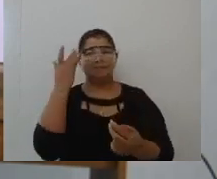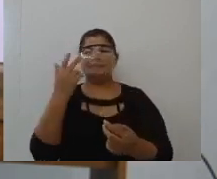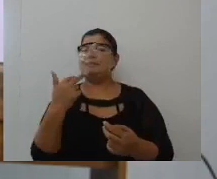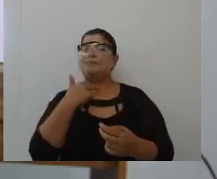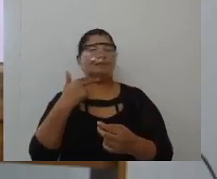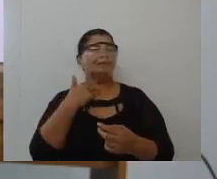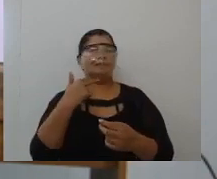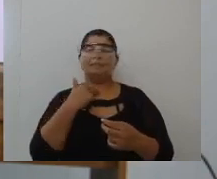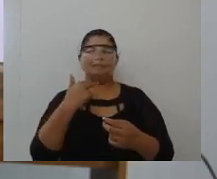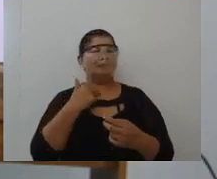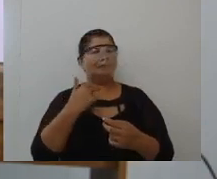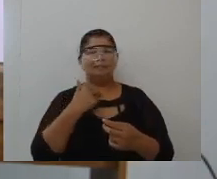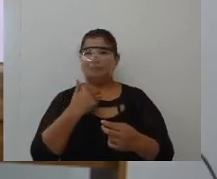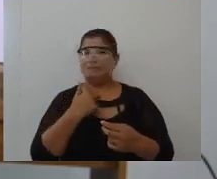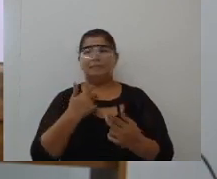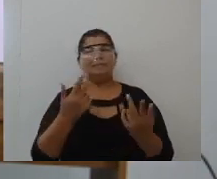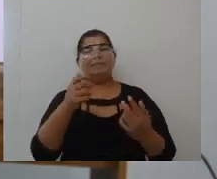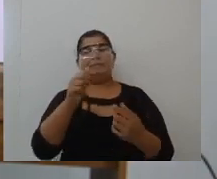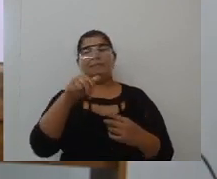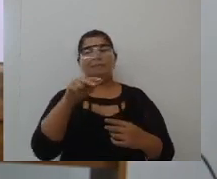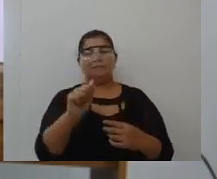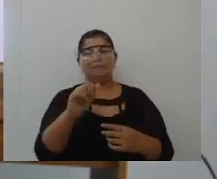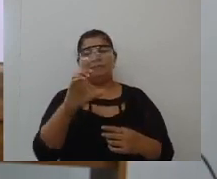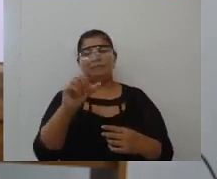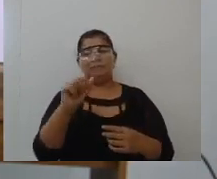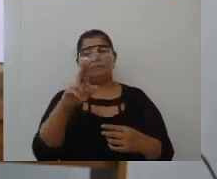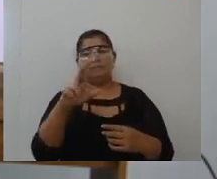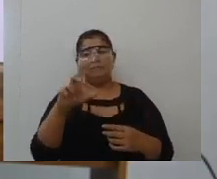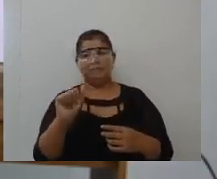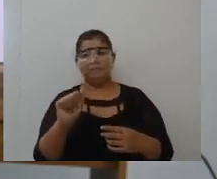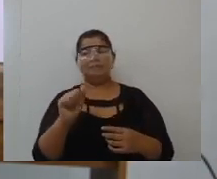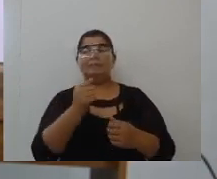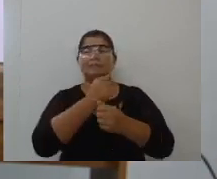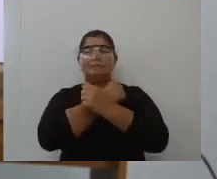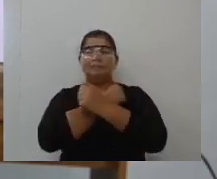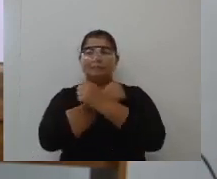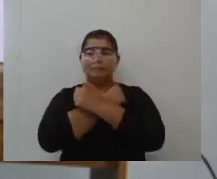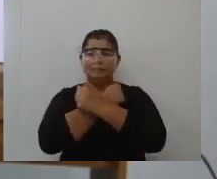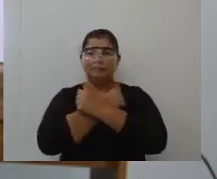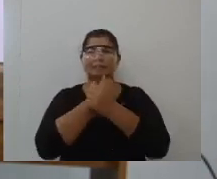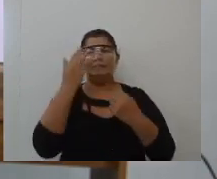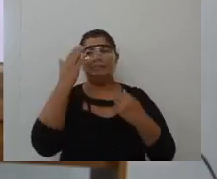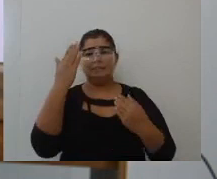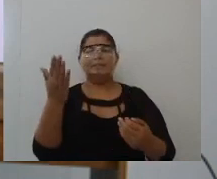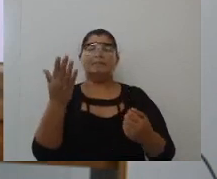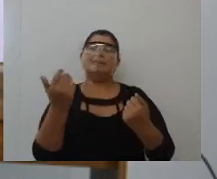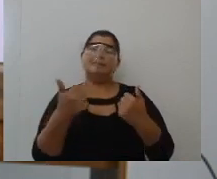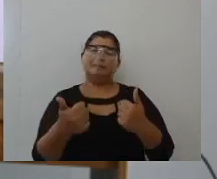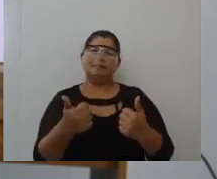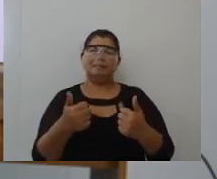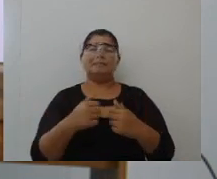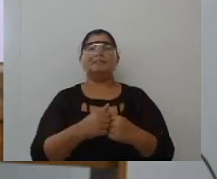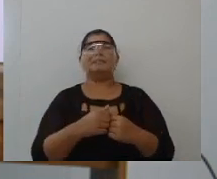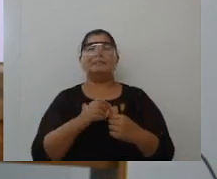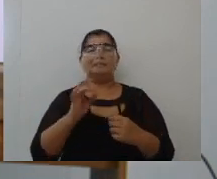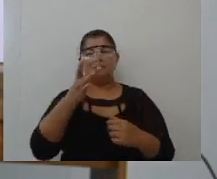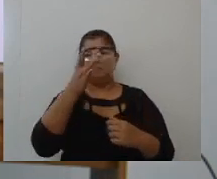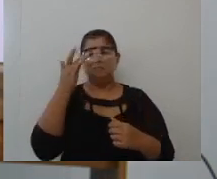argumentativa. Ana Carla Amorim, mandando aqui, ó, um abraço para você. Obrigado pelo carinho. Aqui só tem